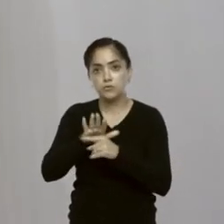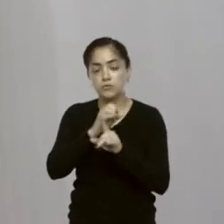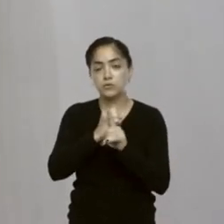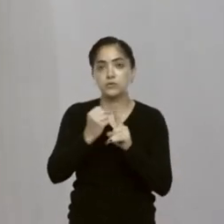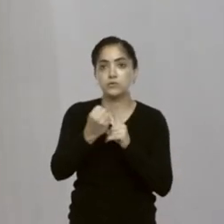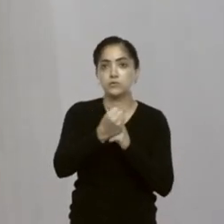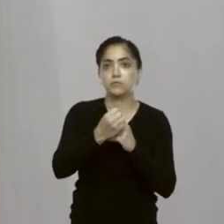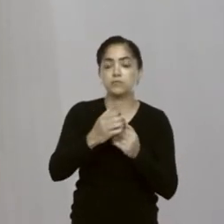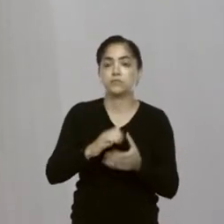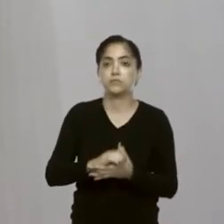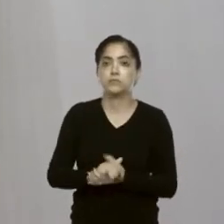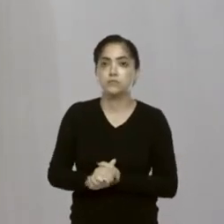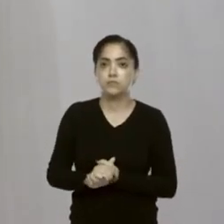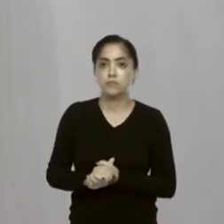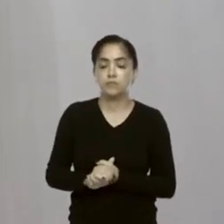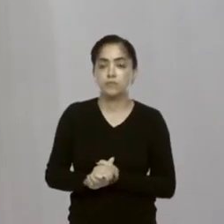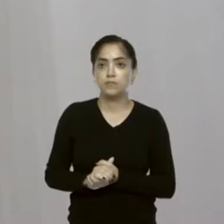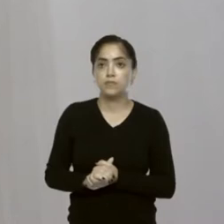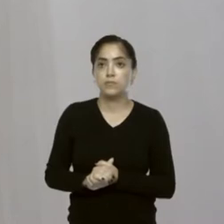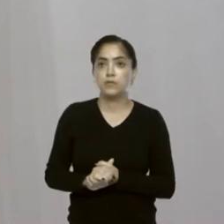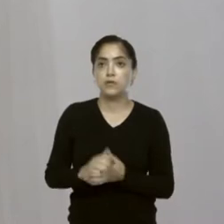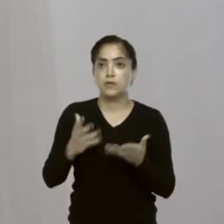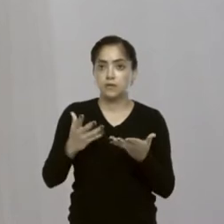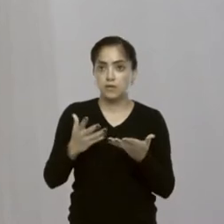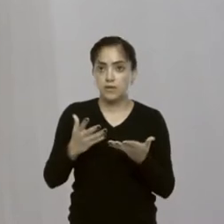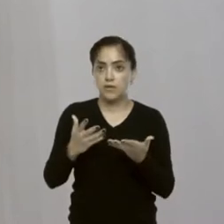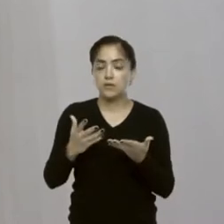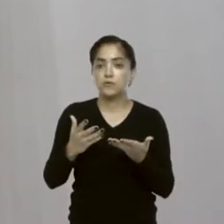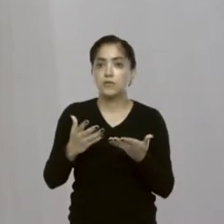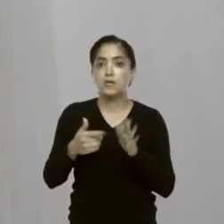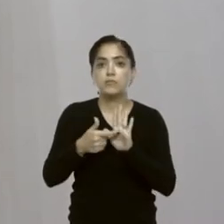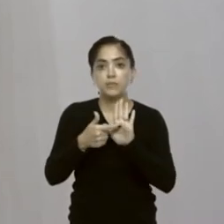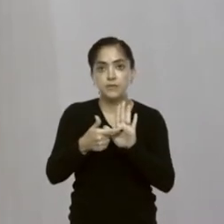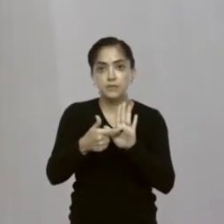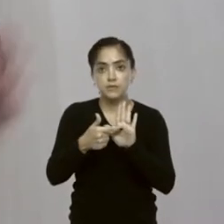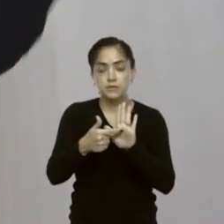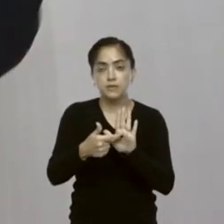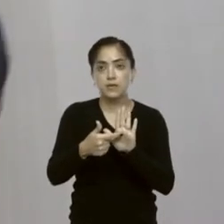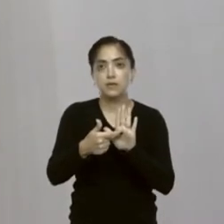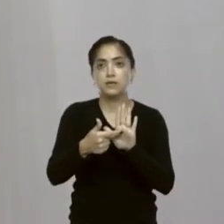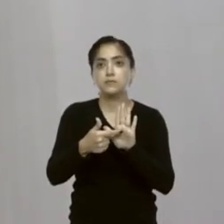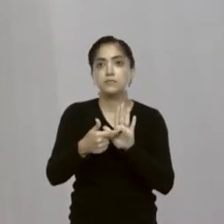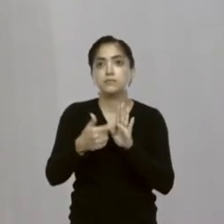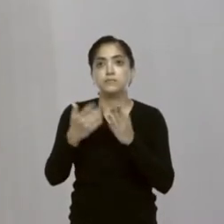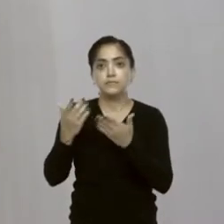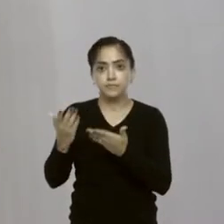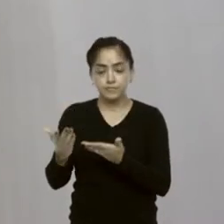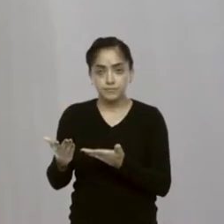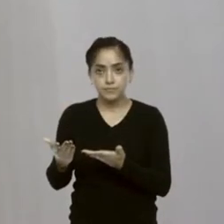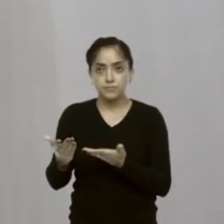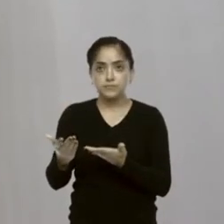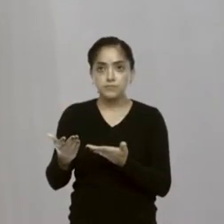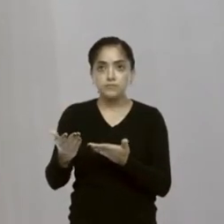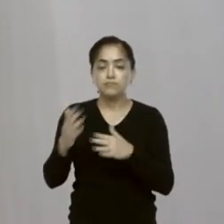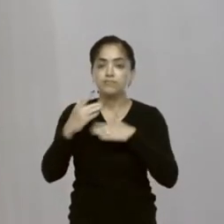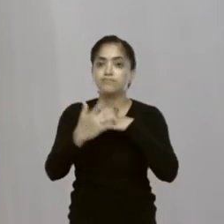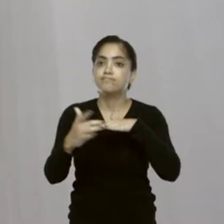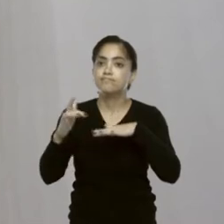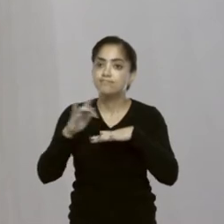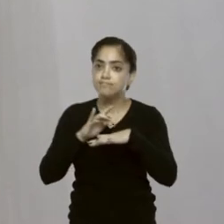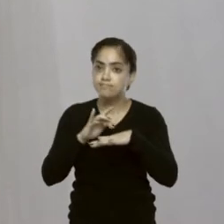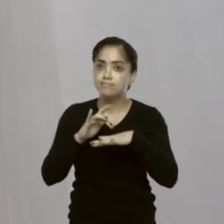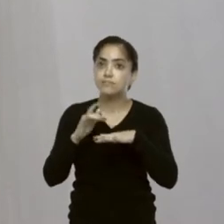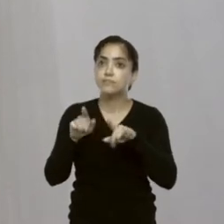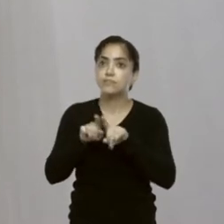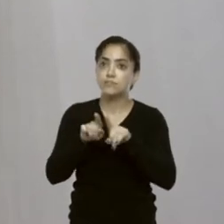Brasil. Quero me apresentar a todo o povo catarinense, através das mídias sociais, como